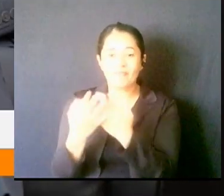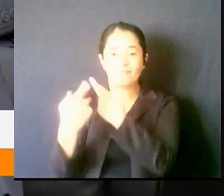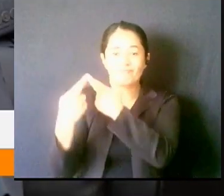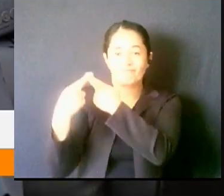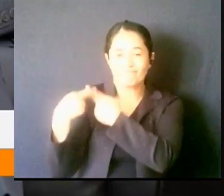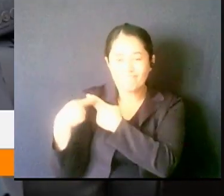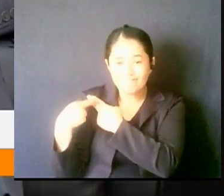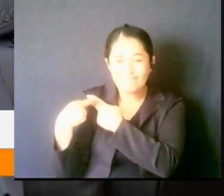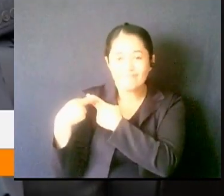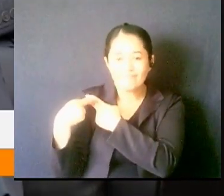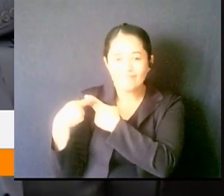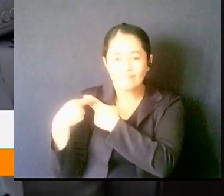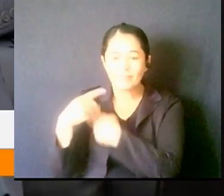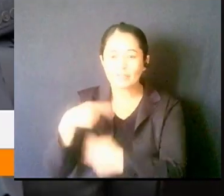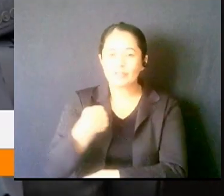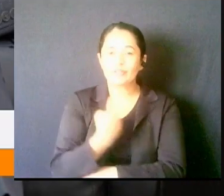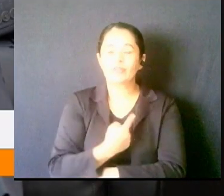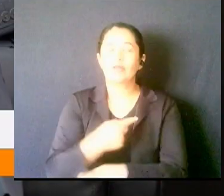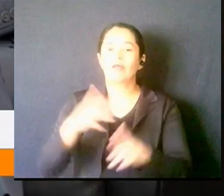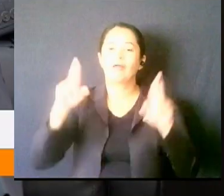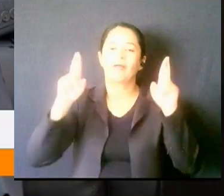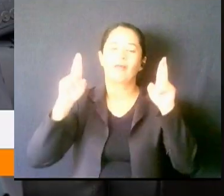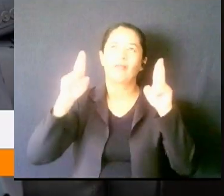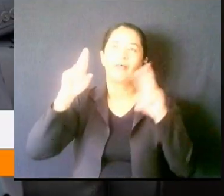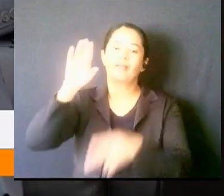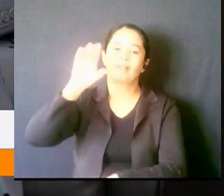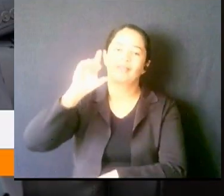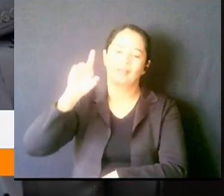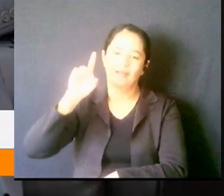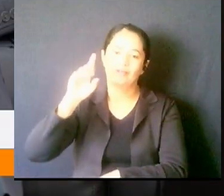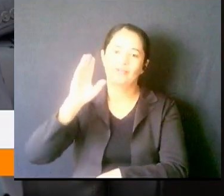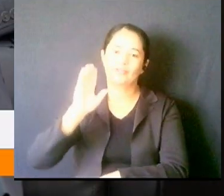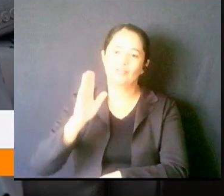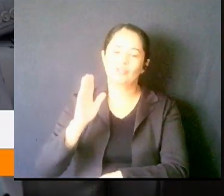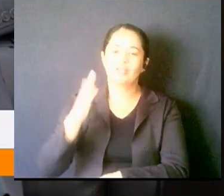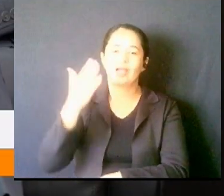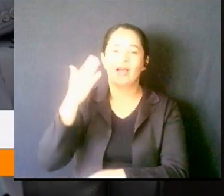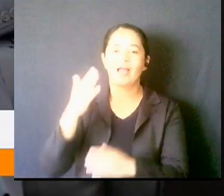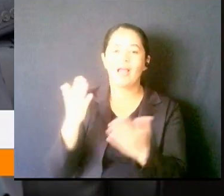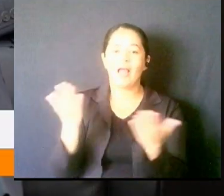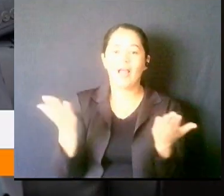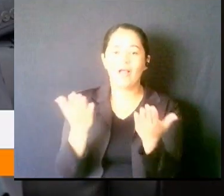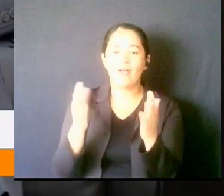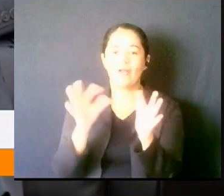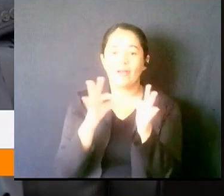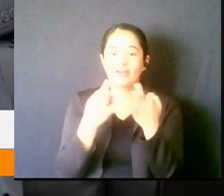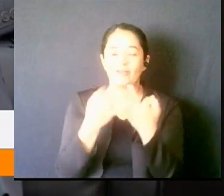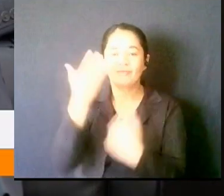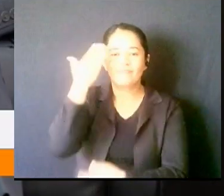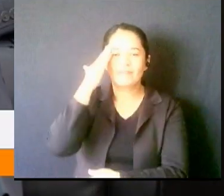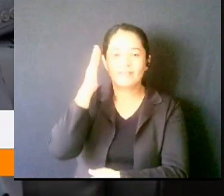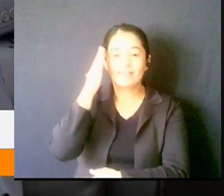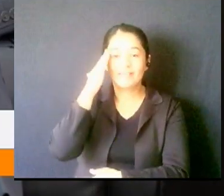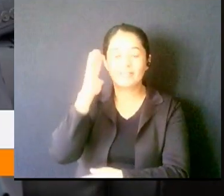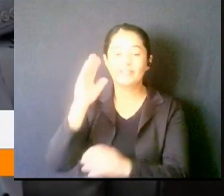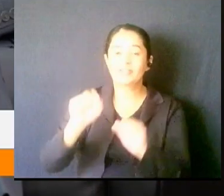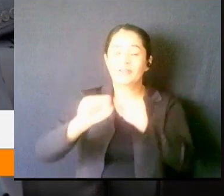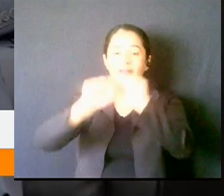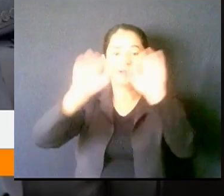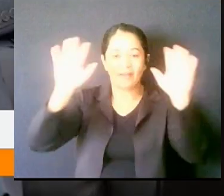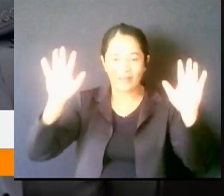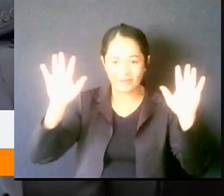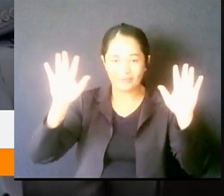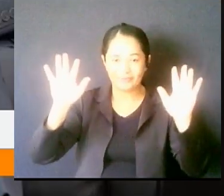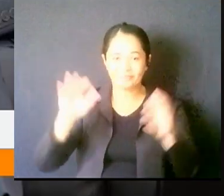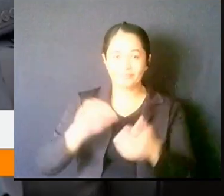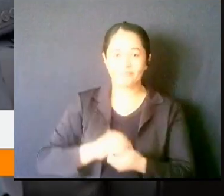vendo, graças a Deus, um pouco mais de entendimento dos pais da necessidade dessa contracepção. Mesmo